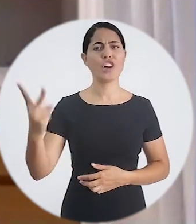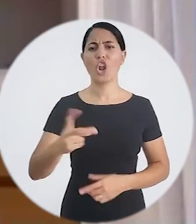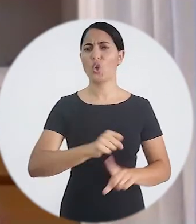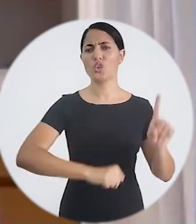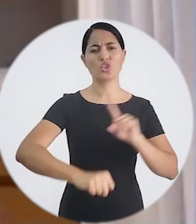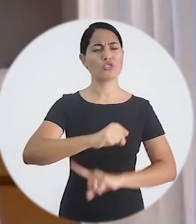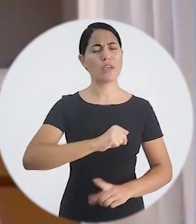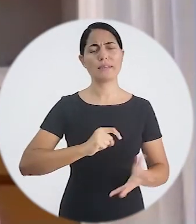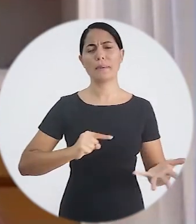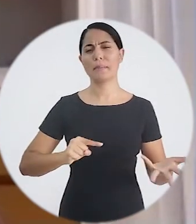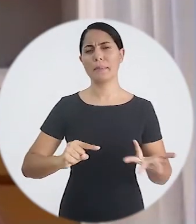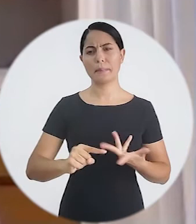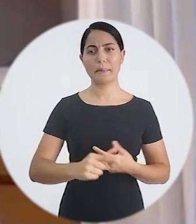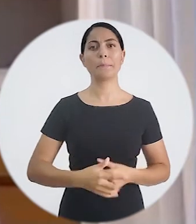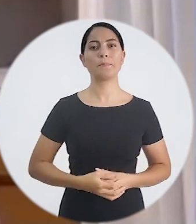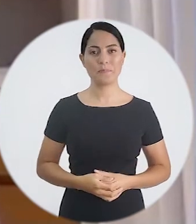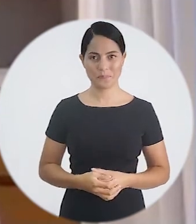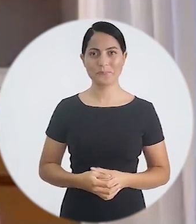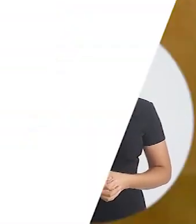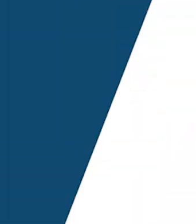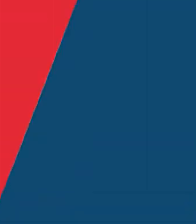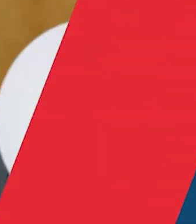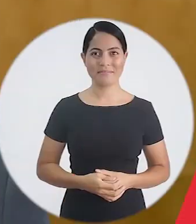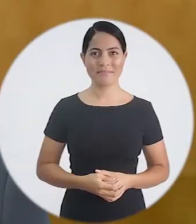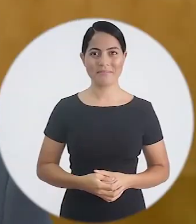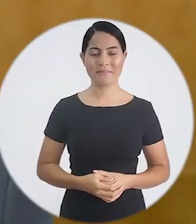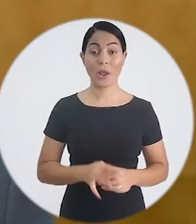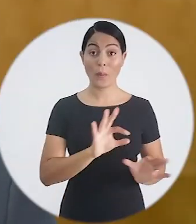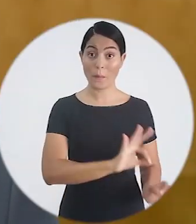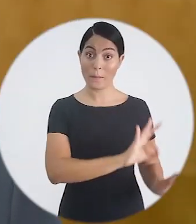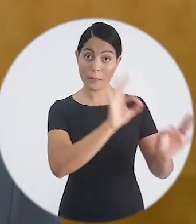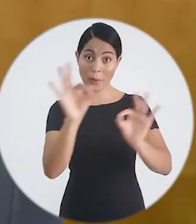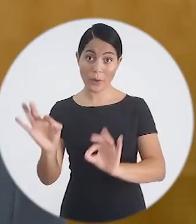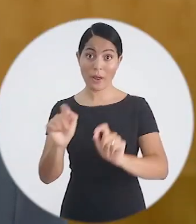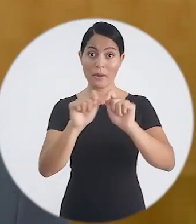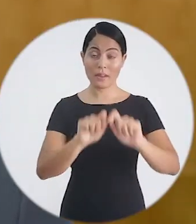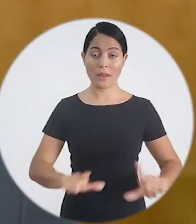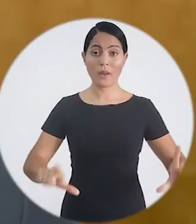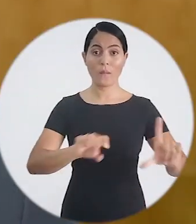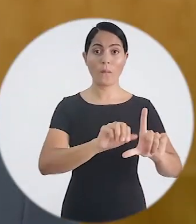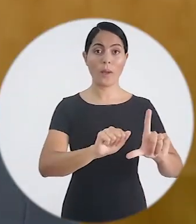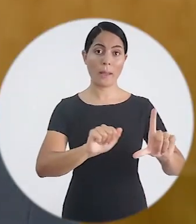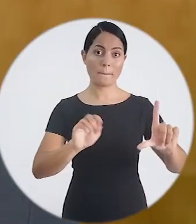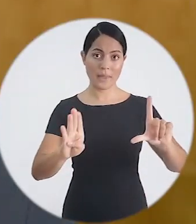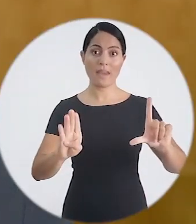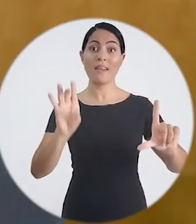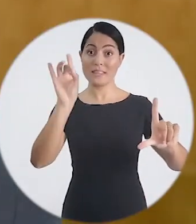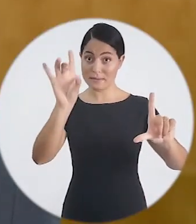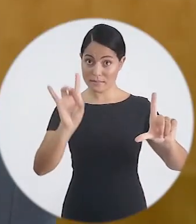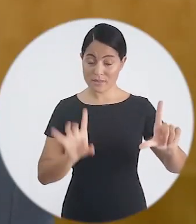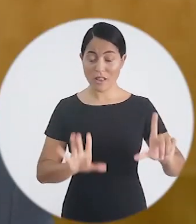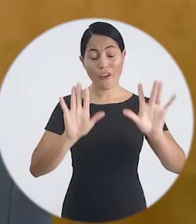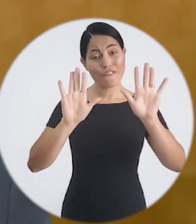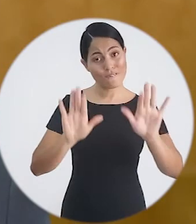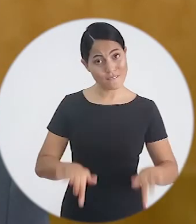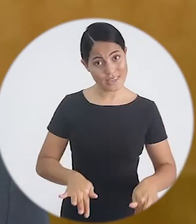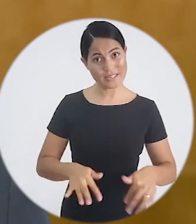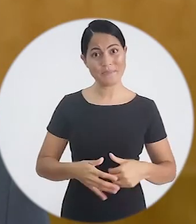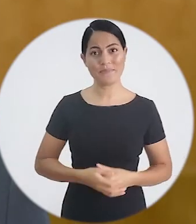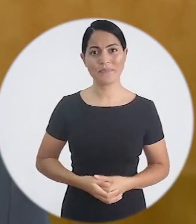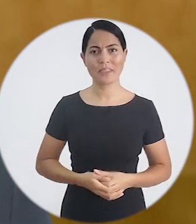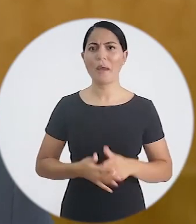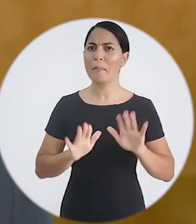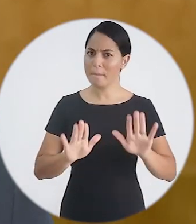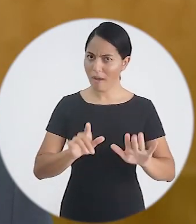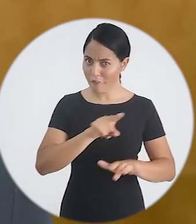concretizar valores muito importantes para a nossa sociedade. Este programa especial da Ordem dos Advogados do Brasil fica por aqui.